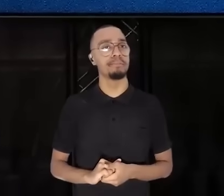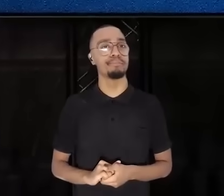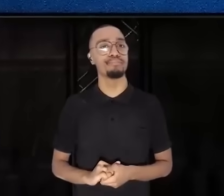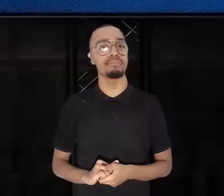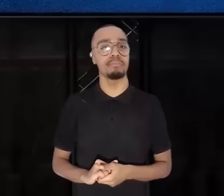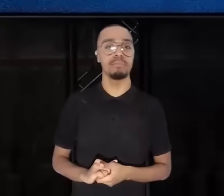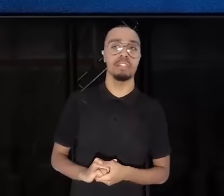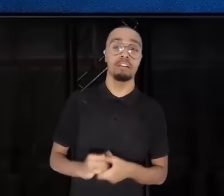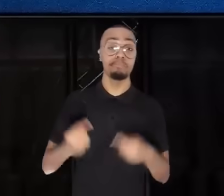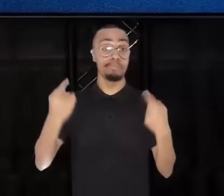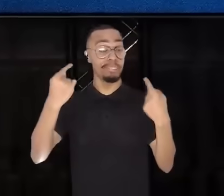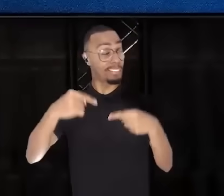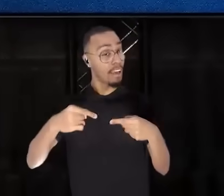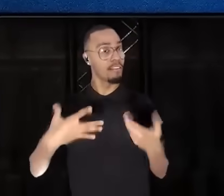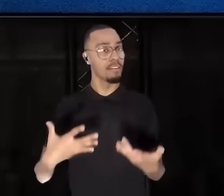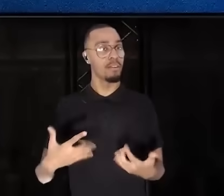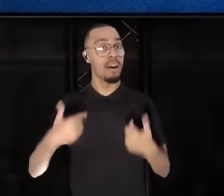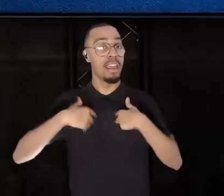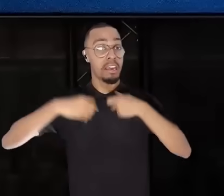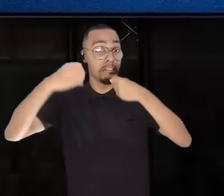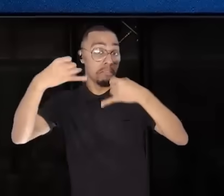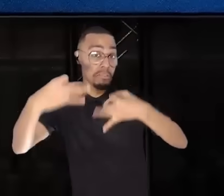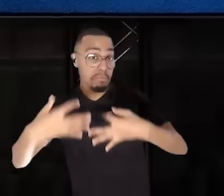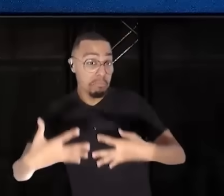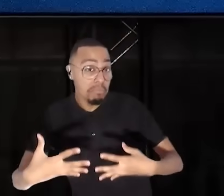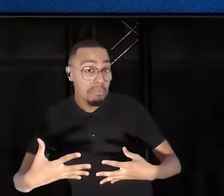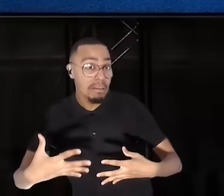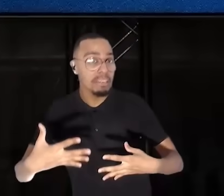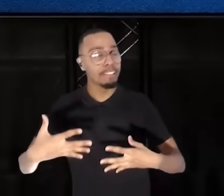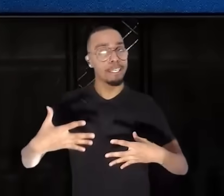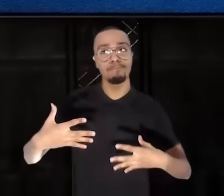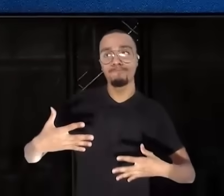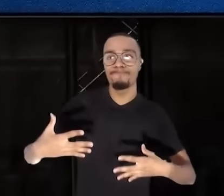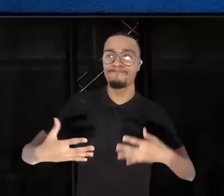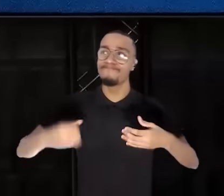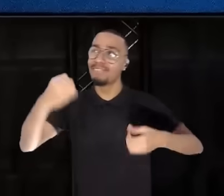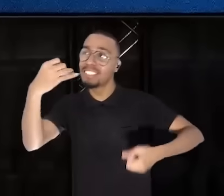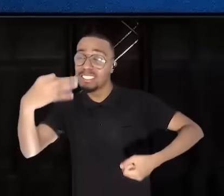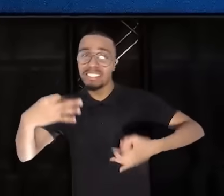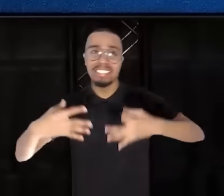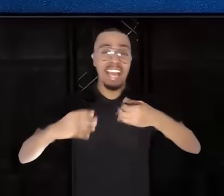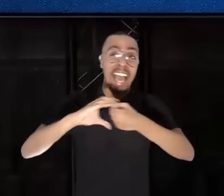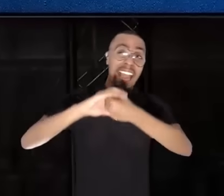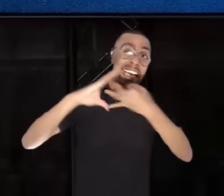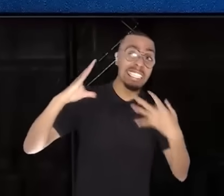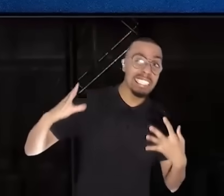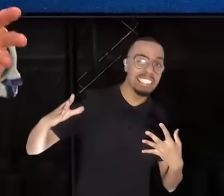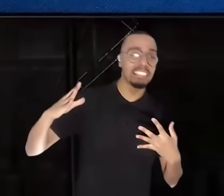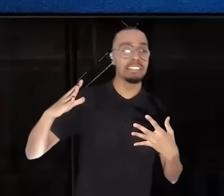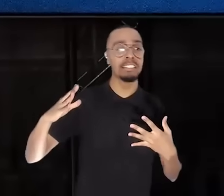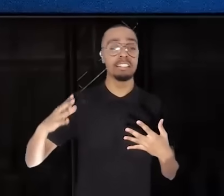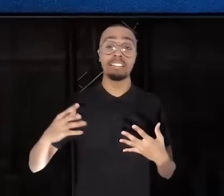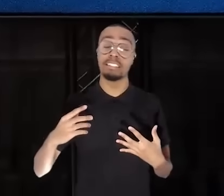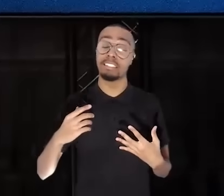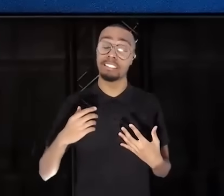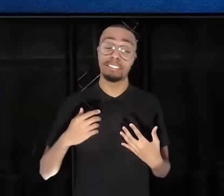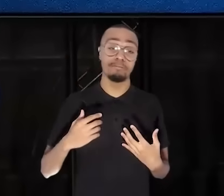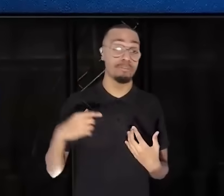é um dilema. Eu vou tentar explicar uma coisa ou descrever a característica de algo que é